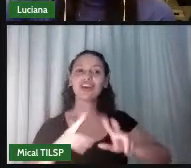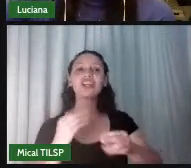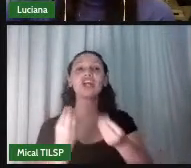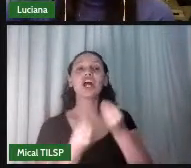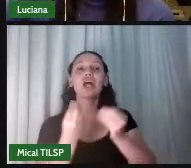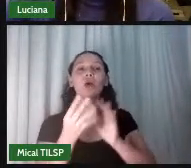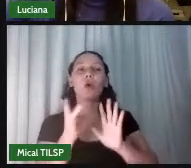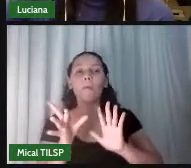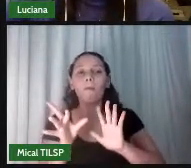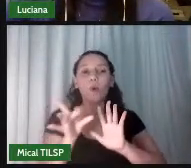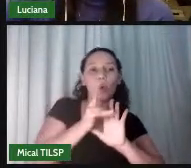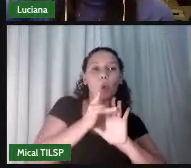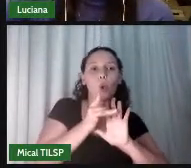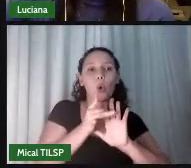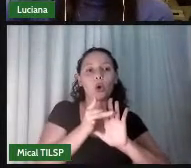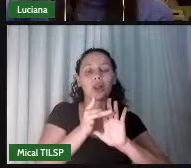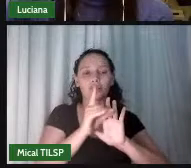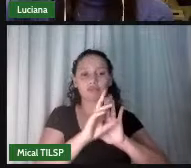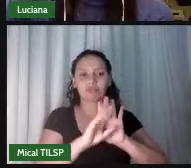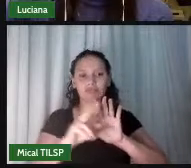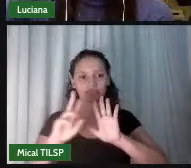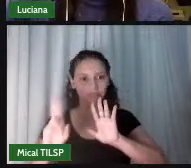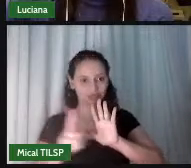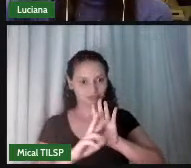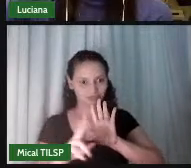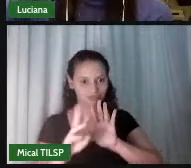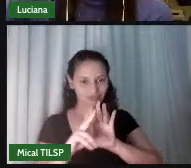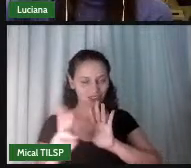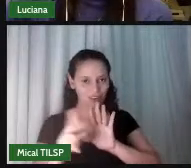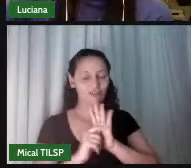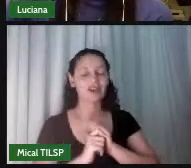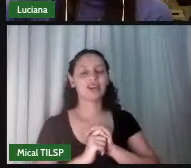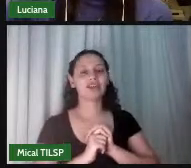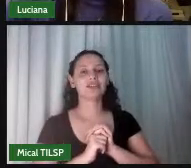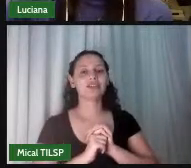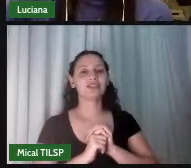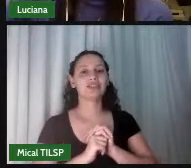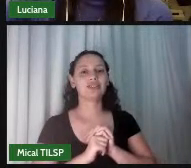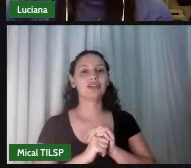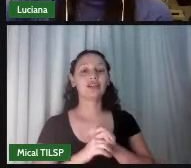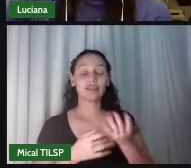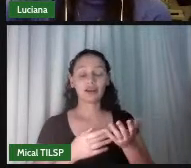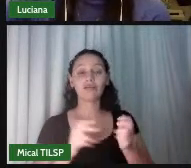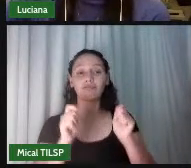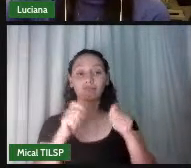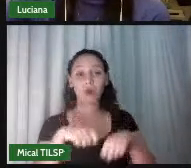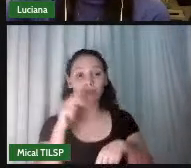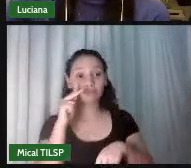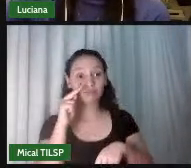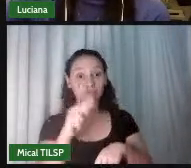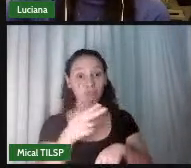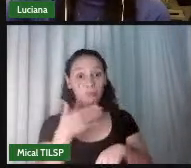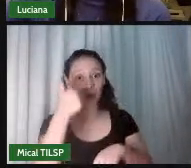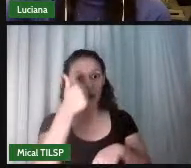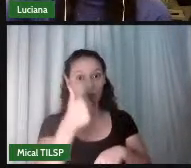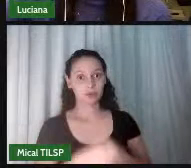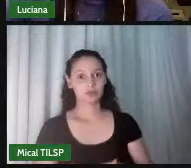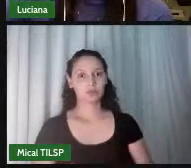material, tá? A resina composta, e aí fica um pouquinho mais legal de ver, tá?